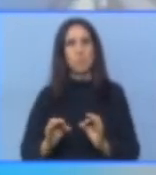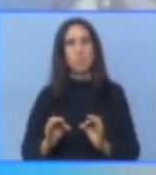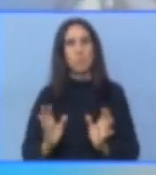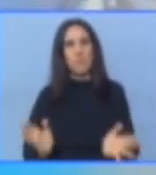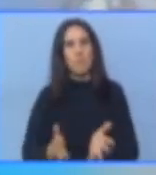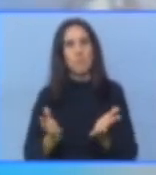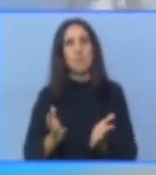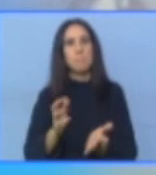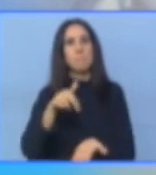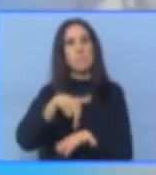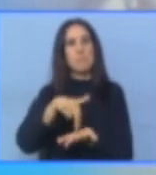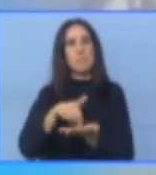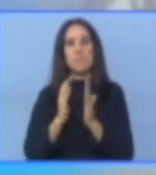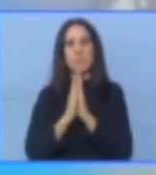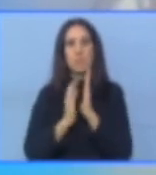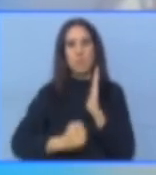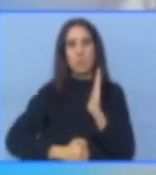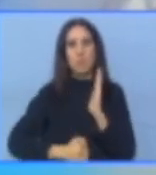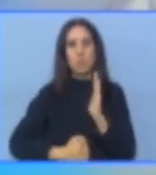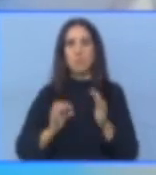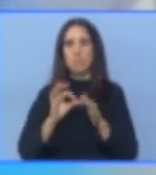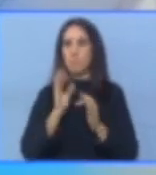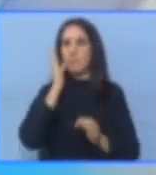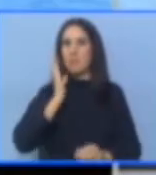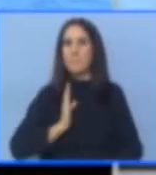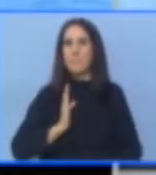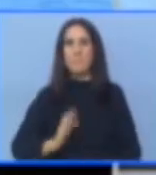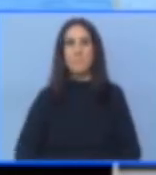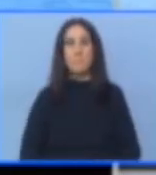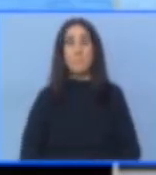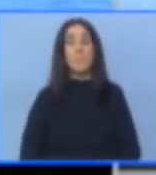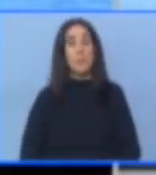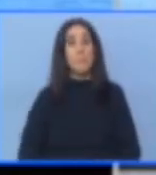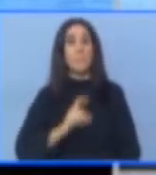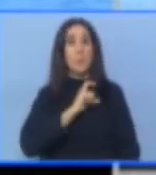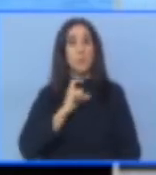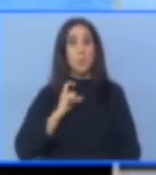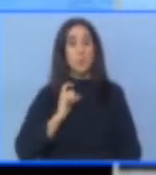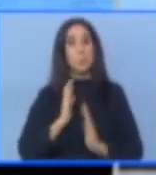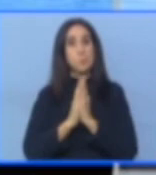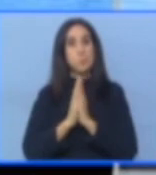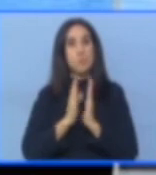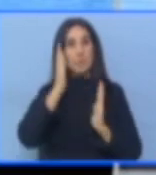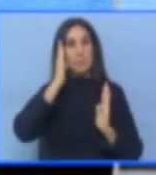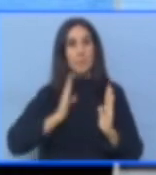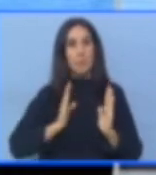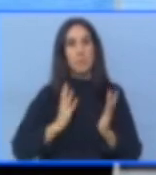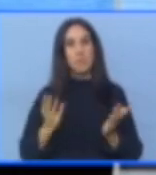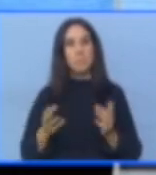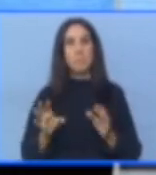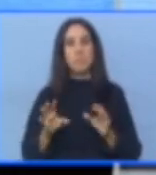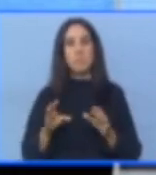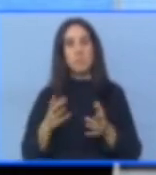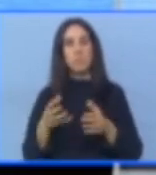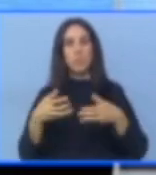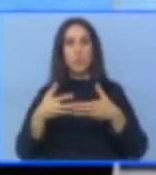presença da Igreja Católica no âmbito militar? Os capelães e esta estrutura que nós chamamos de ordinariato